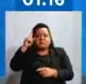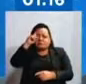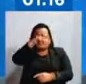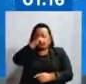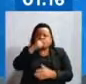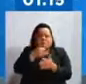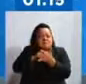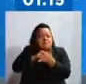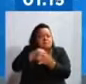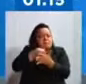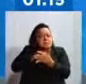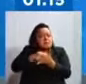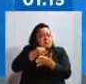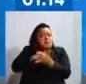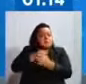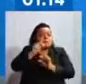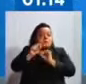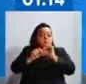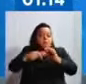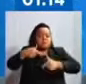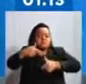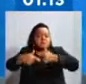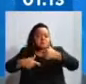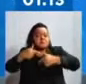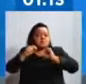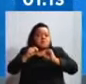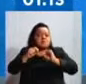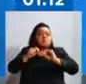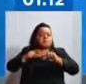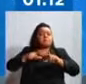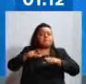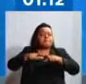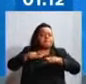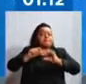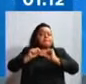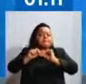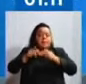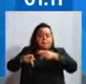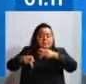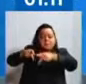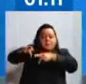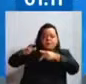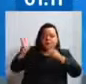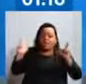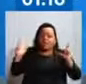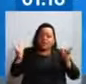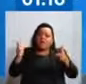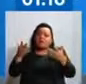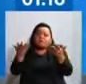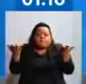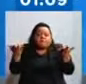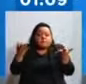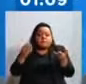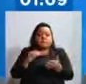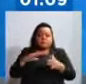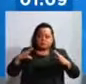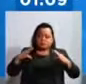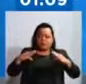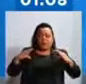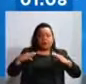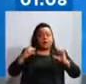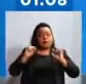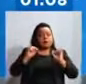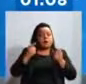público com o lazer da nossa população. Nossa cidade é uma cidade que não tem uma